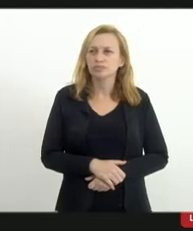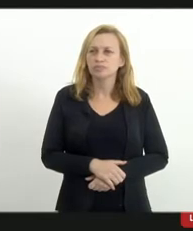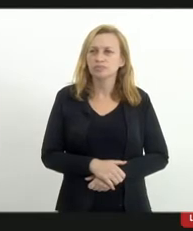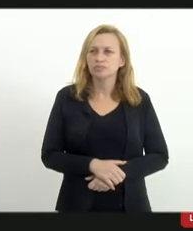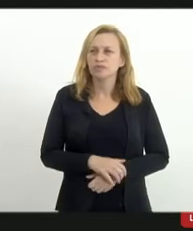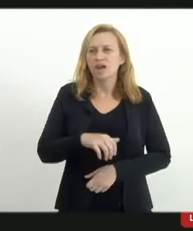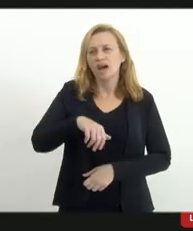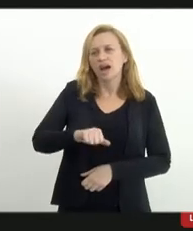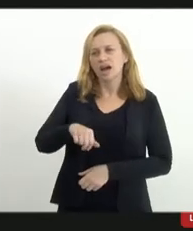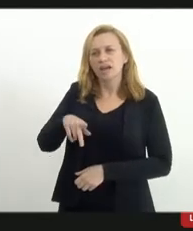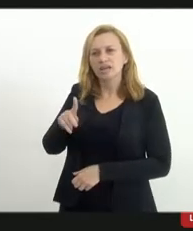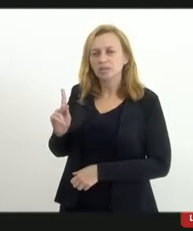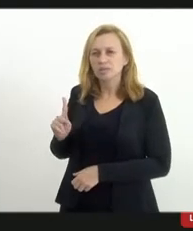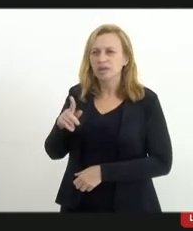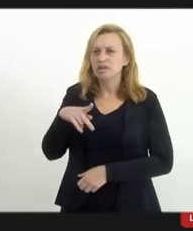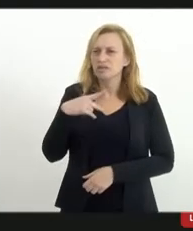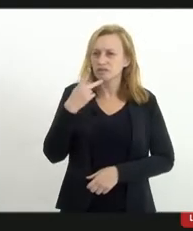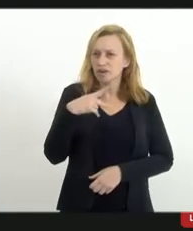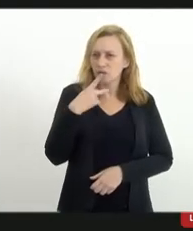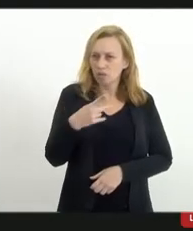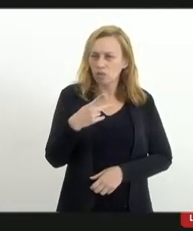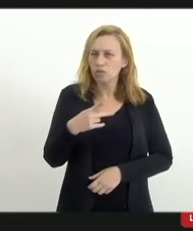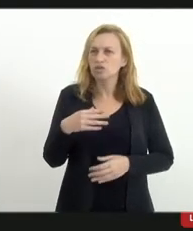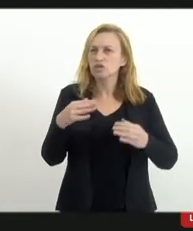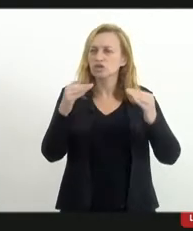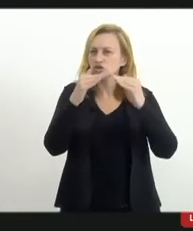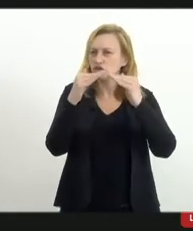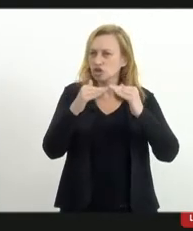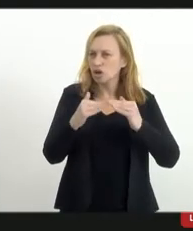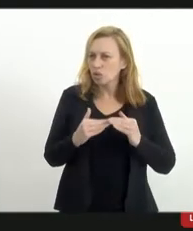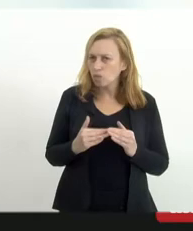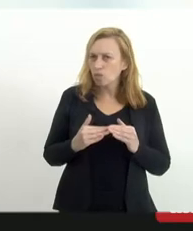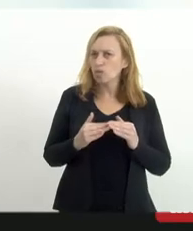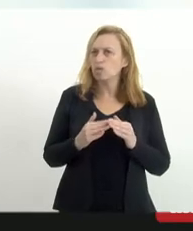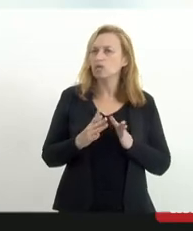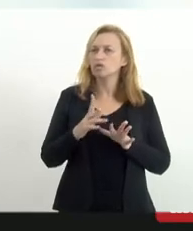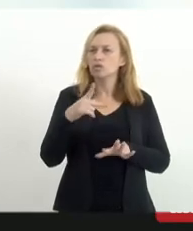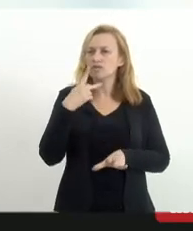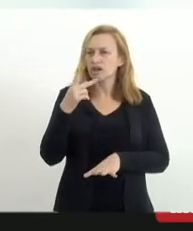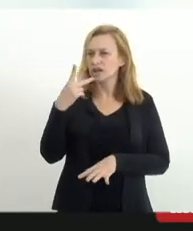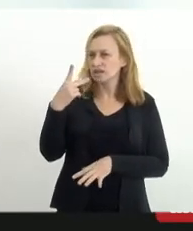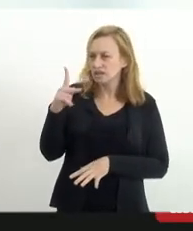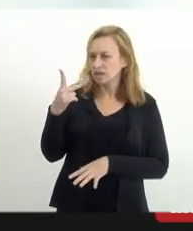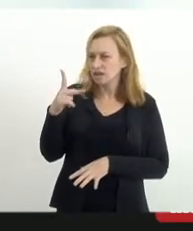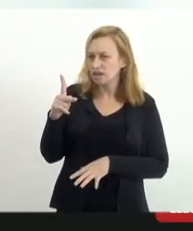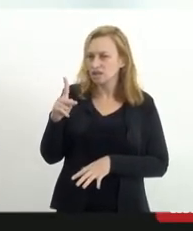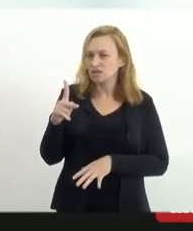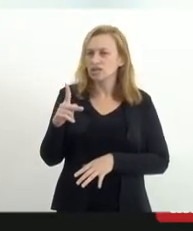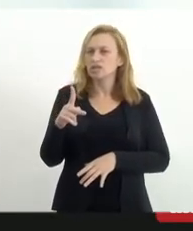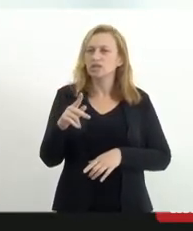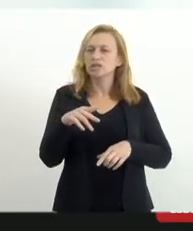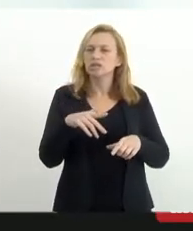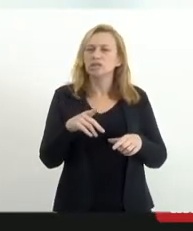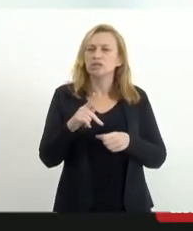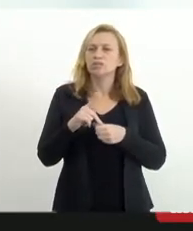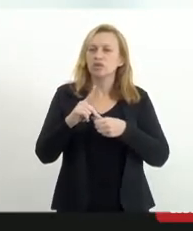a ANP se posicionou de acordo com o parecer que eles têm internos da